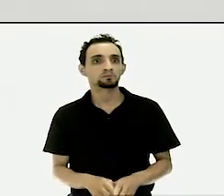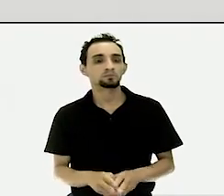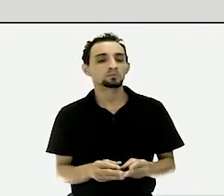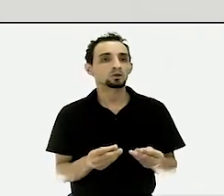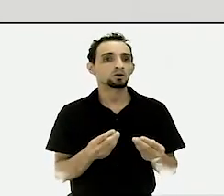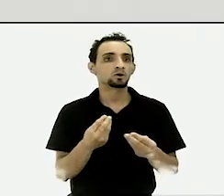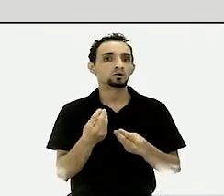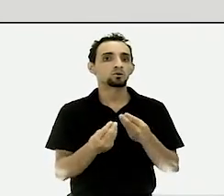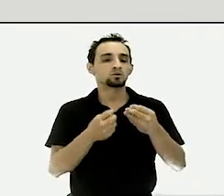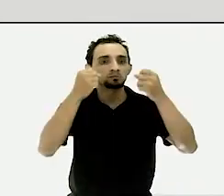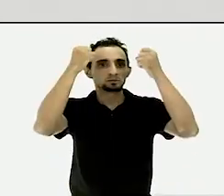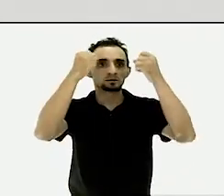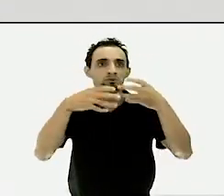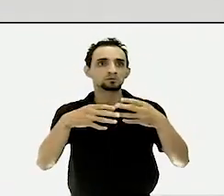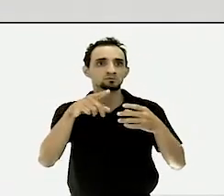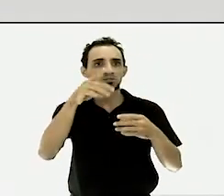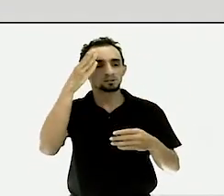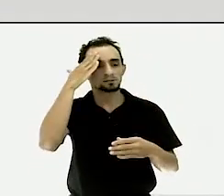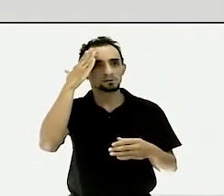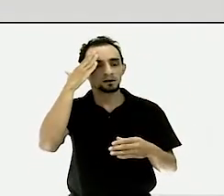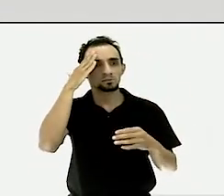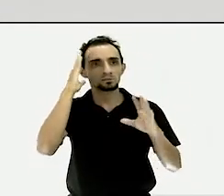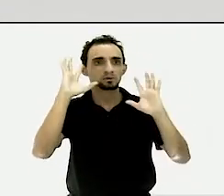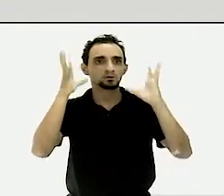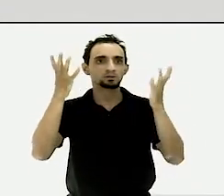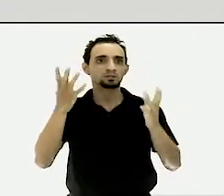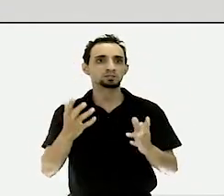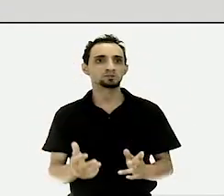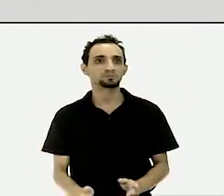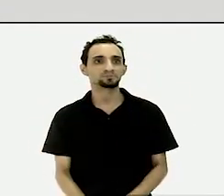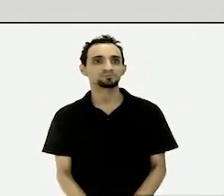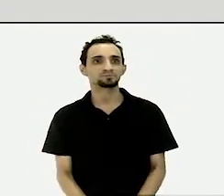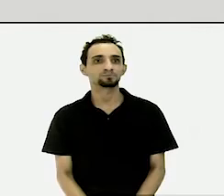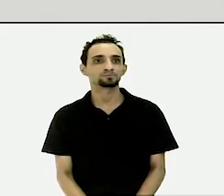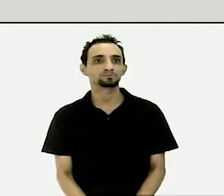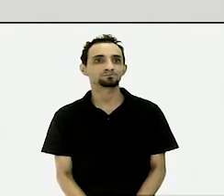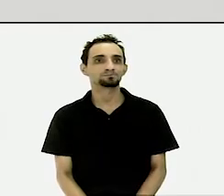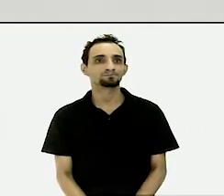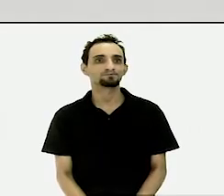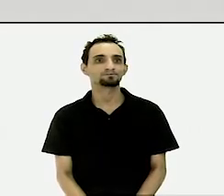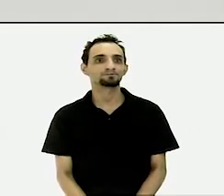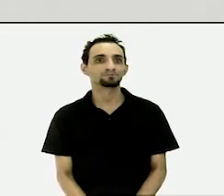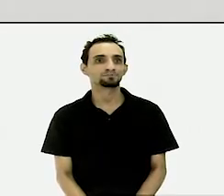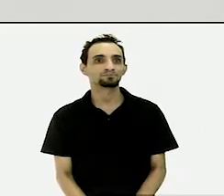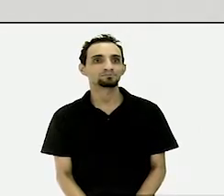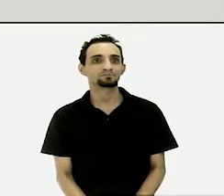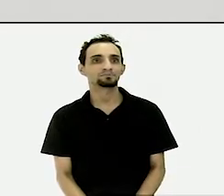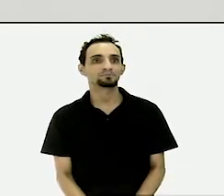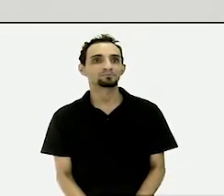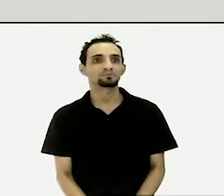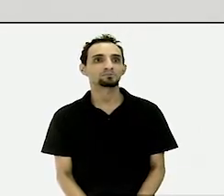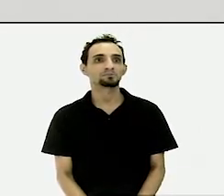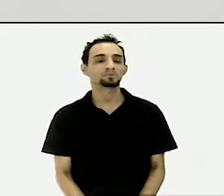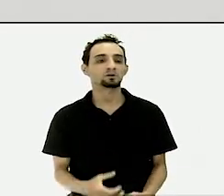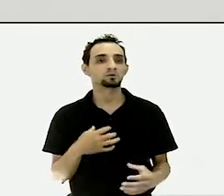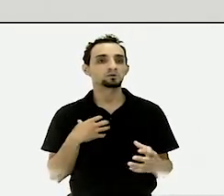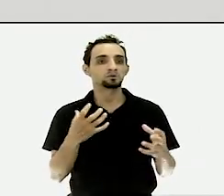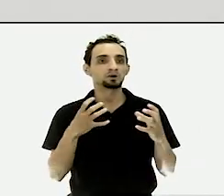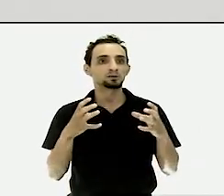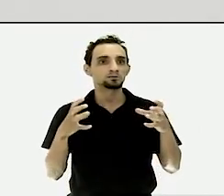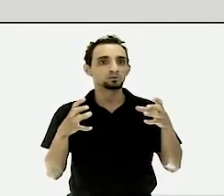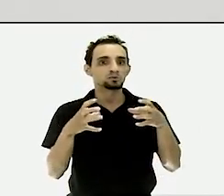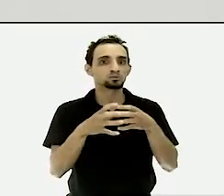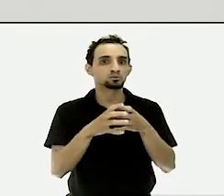sendo claro, homenageadas, né? Tá bom? Mas, graças a Deus, está tudo certo. Mas obrigado. Parabéns pelo, obrigado. Pelo tamo, tema, tamo... parabéns pelas medalhas, realmente sim, merecem, tá